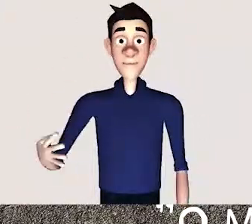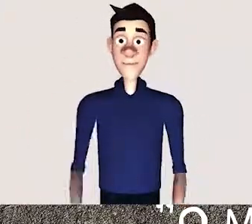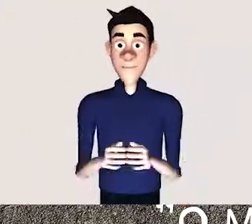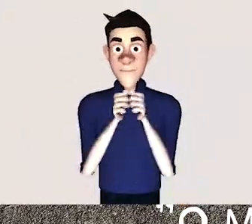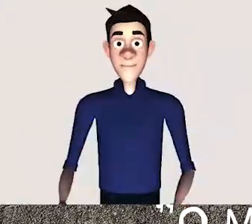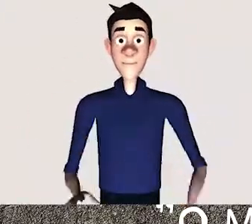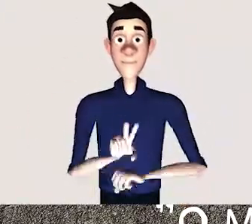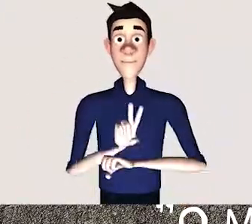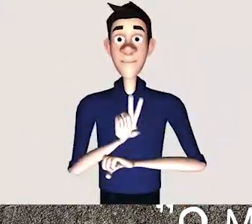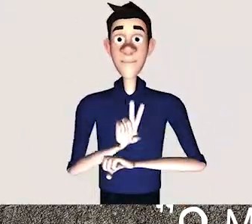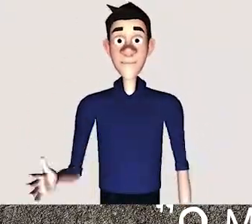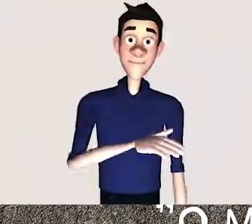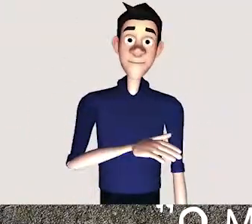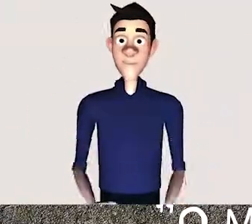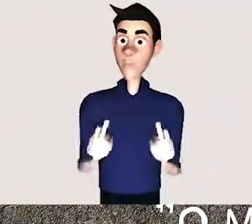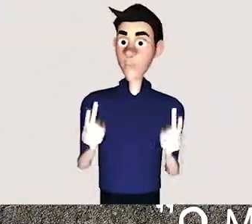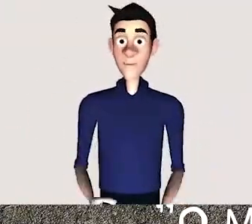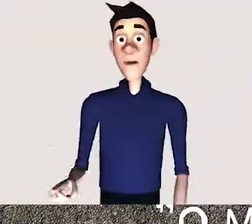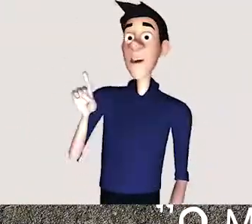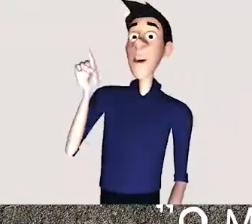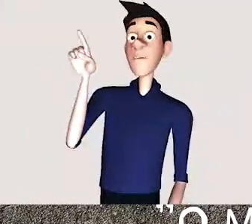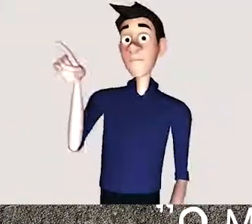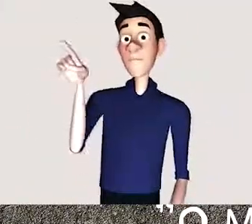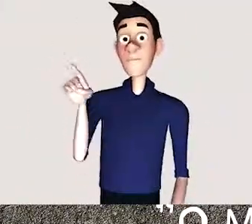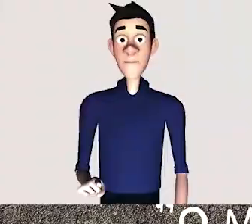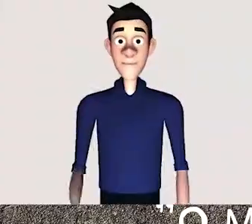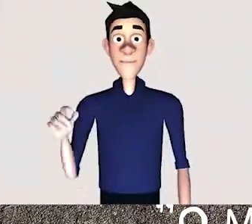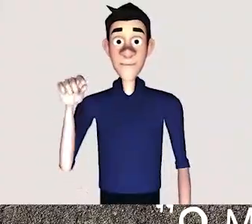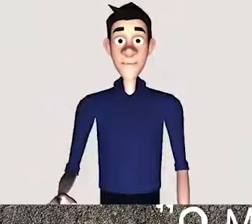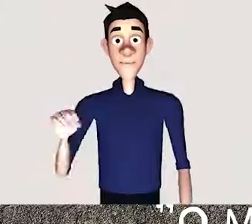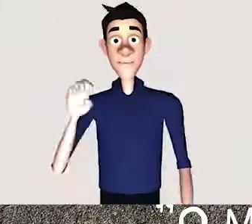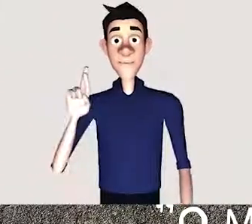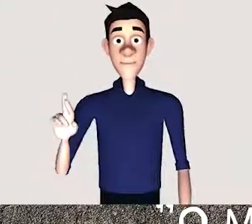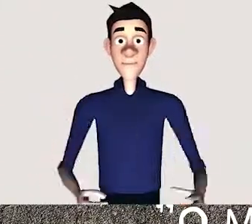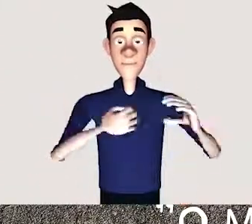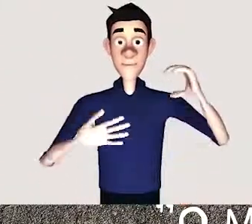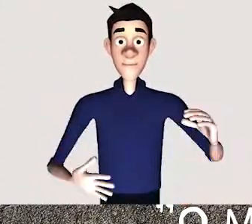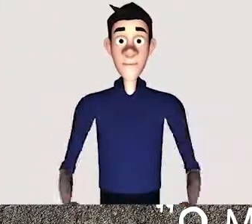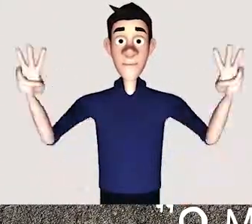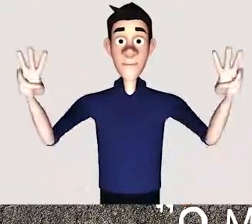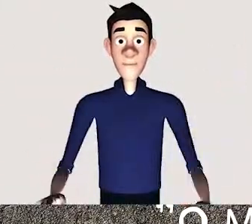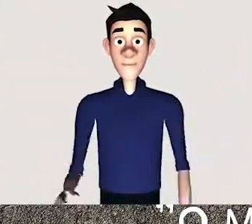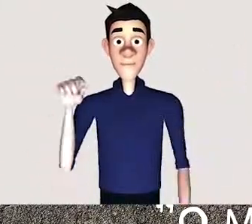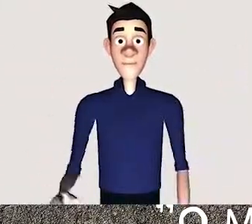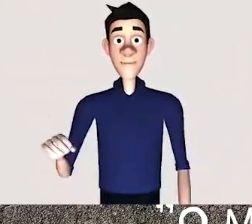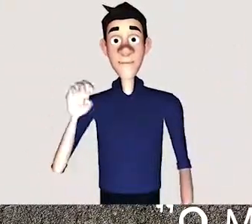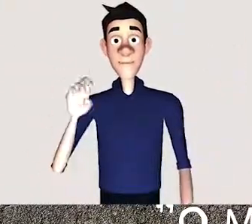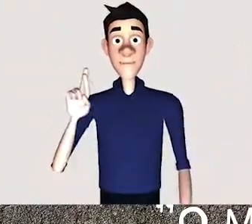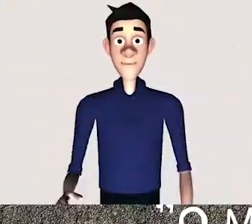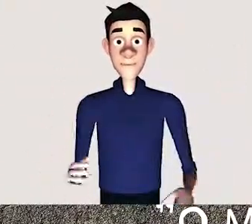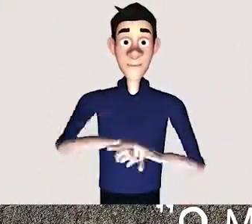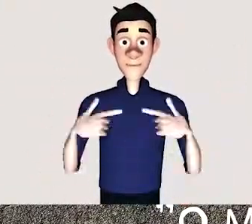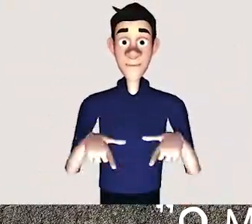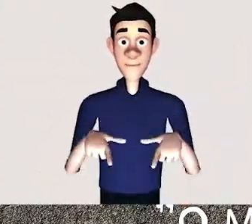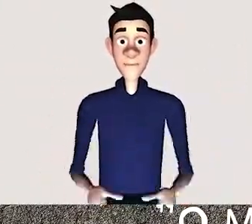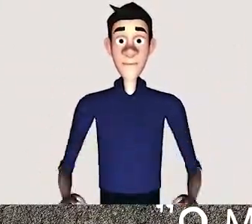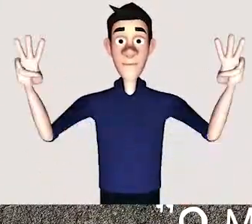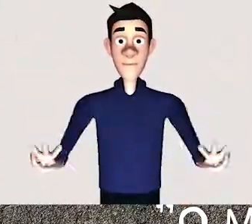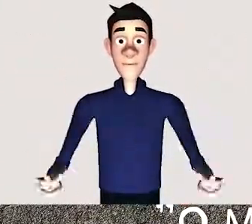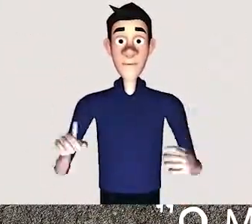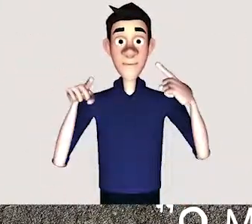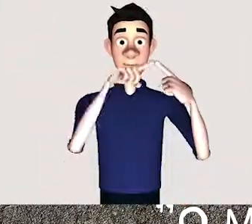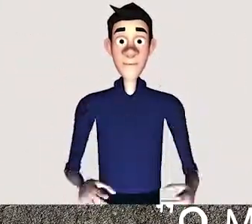dos museus, o que são as funções dos museus, a finalidade dos museus. Tudo isso está lá,